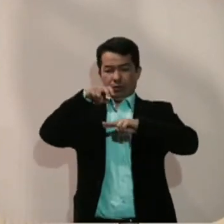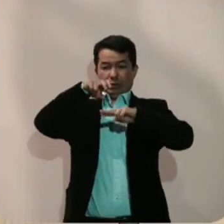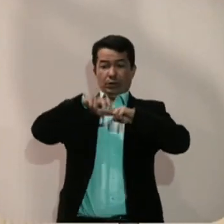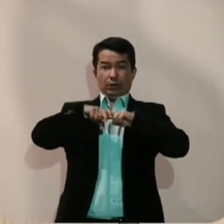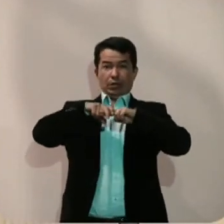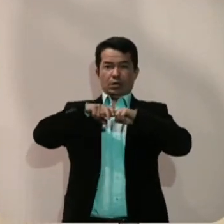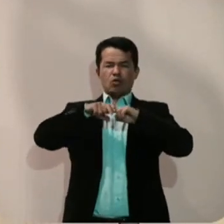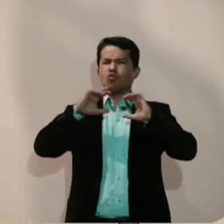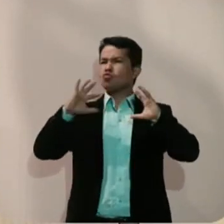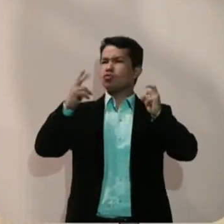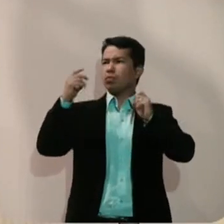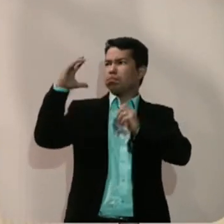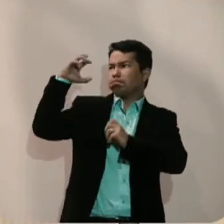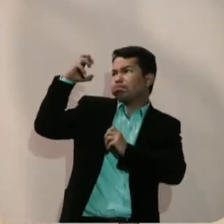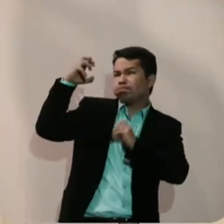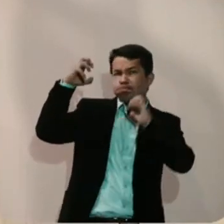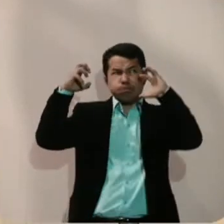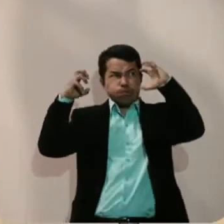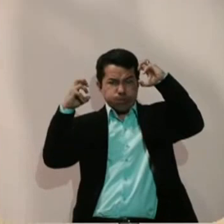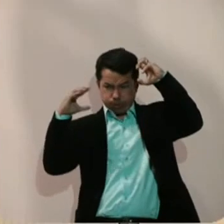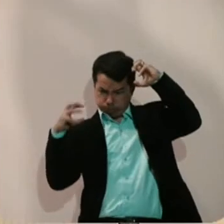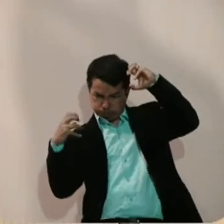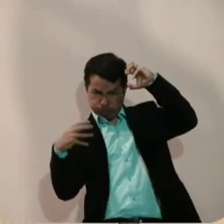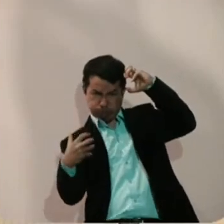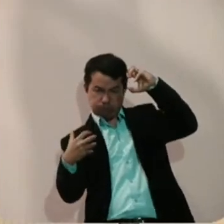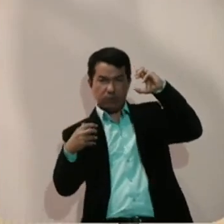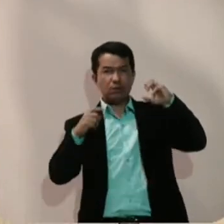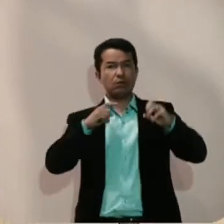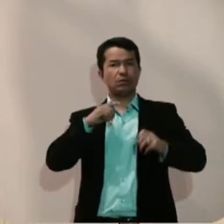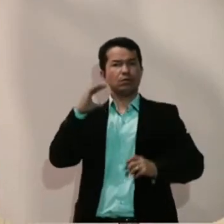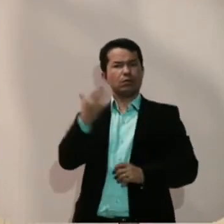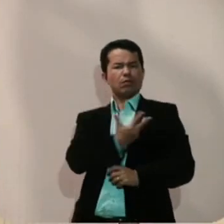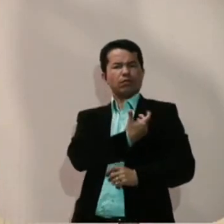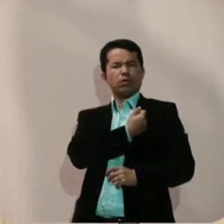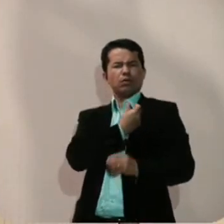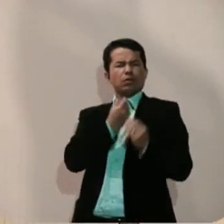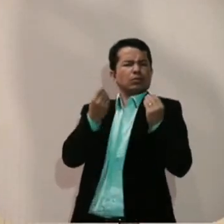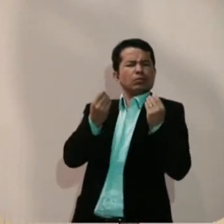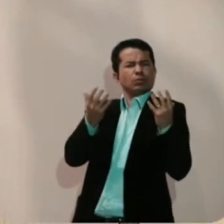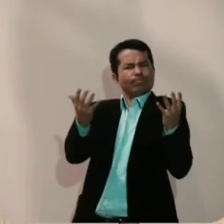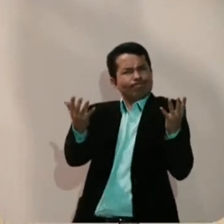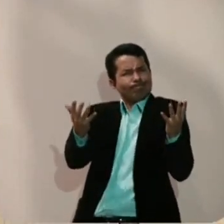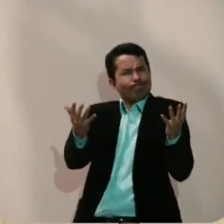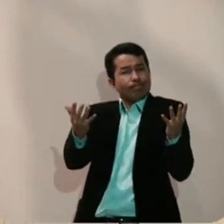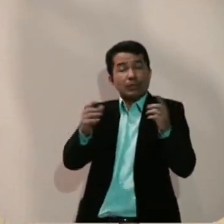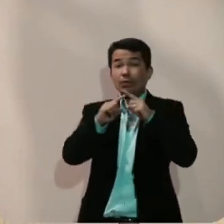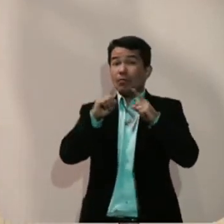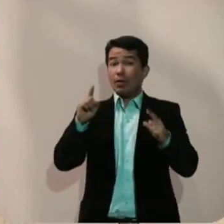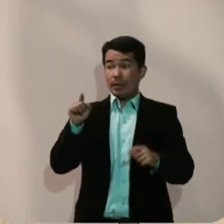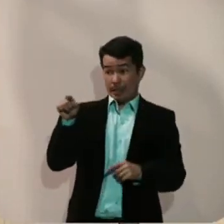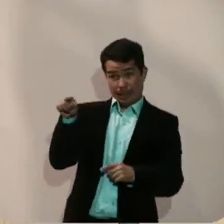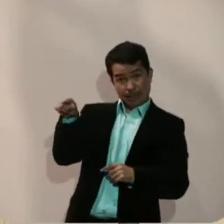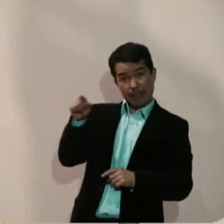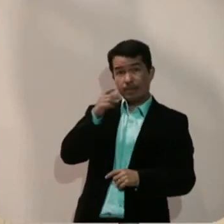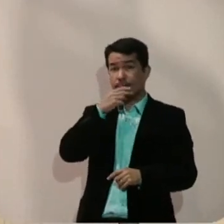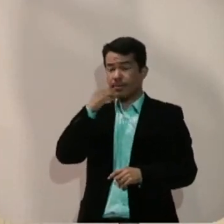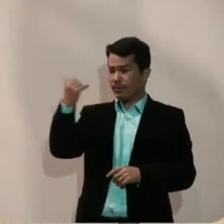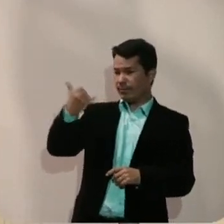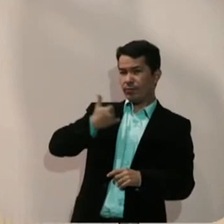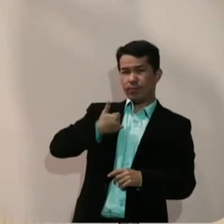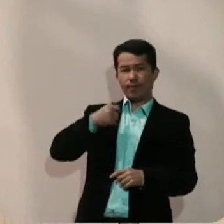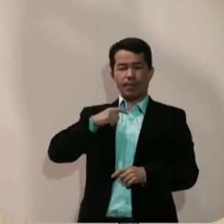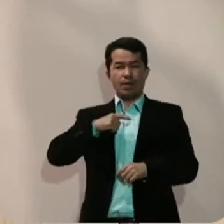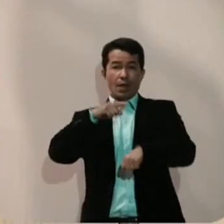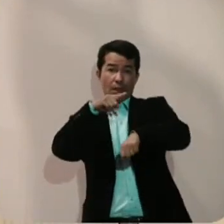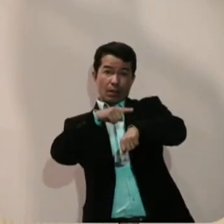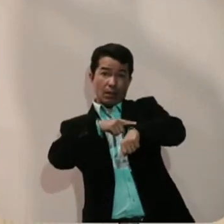estava achatado. Ele foi salvo de alguma maneira. E ele disse que naqueles instantes, do acidente,